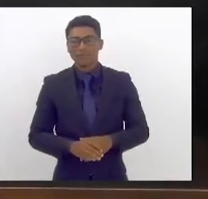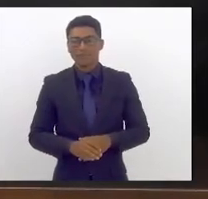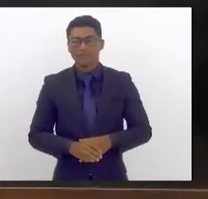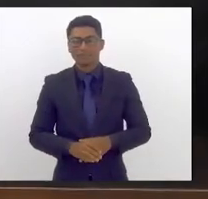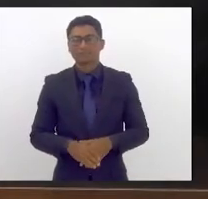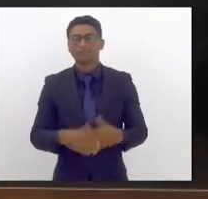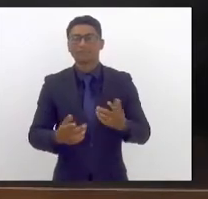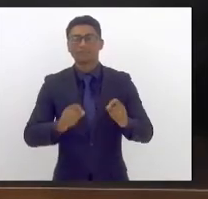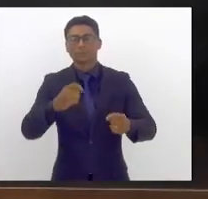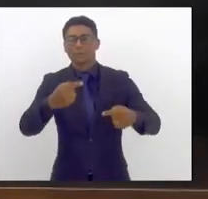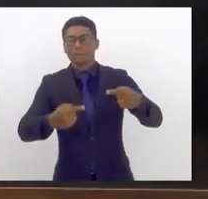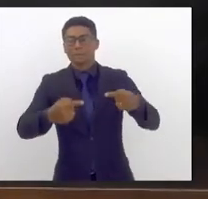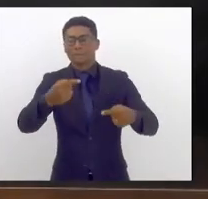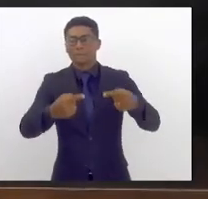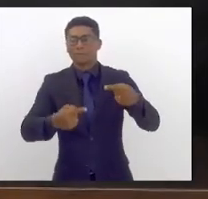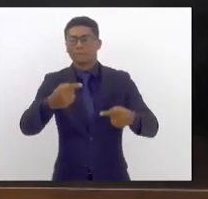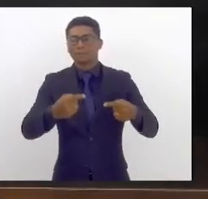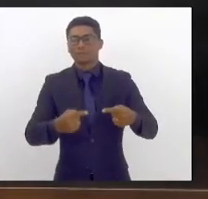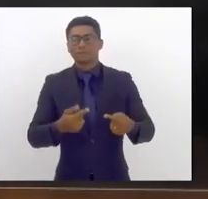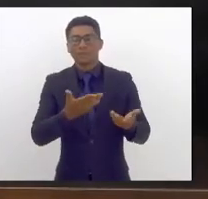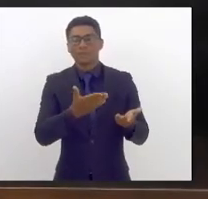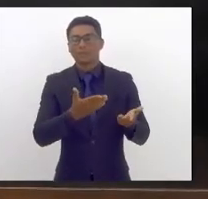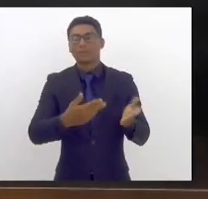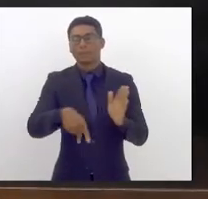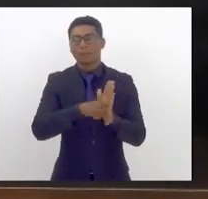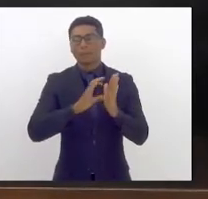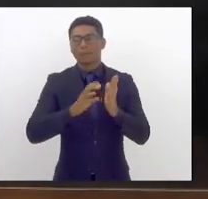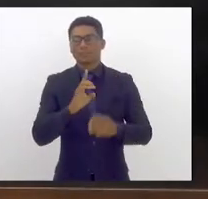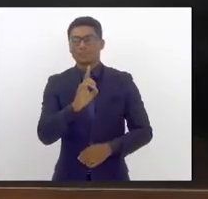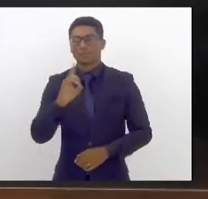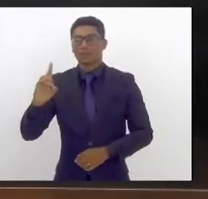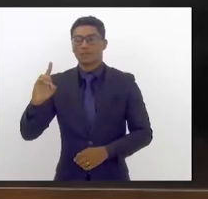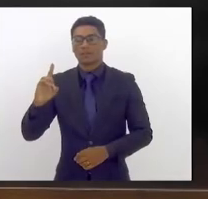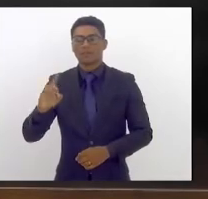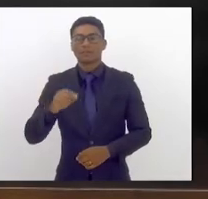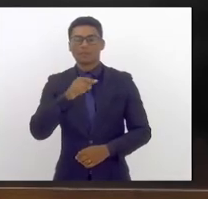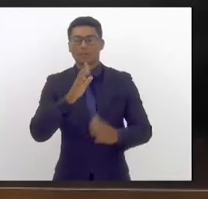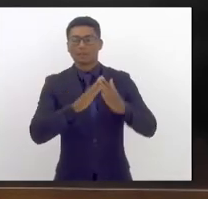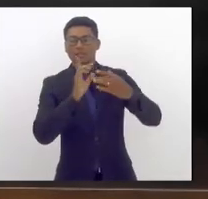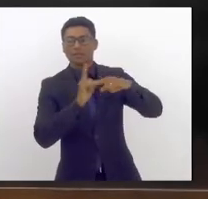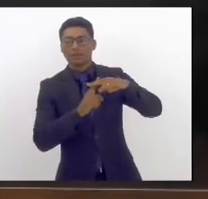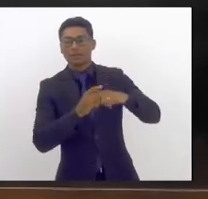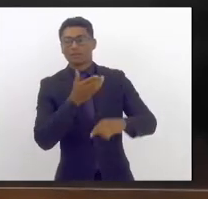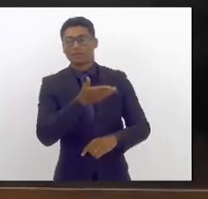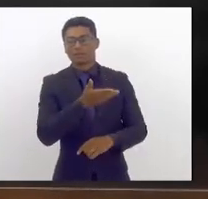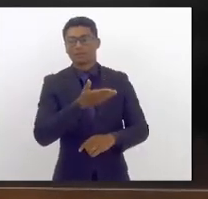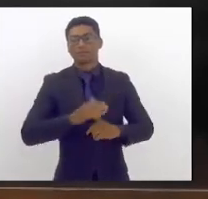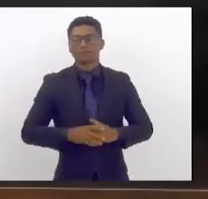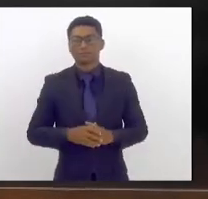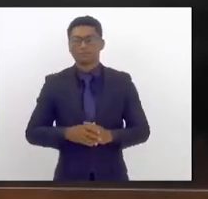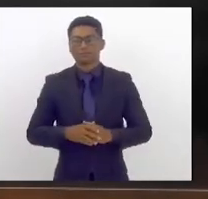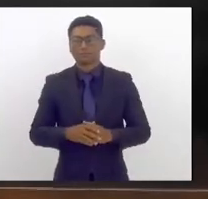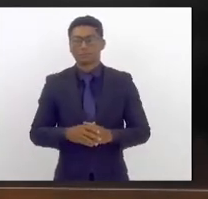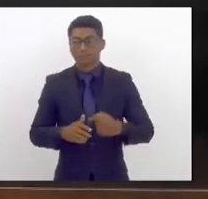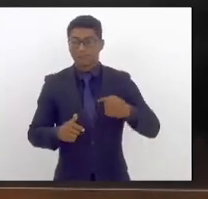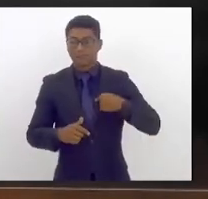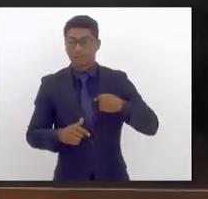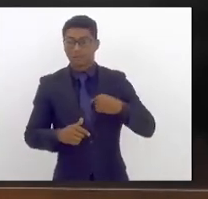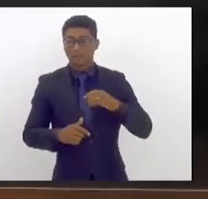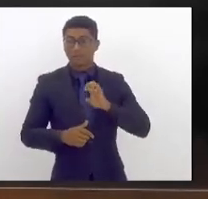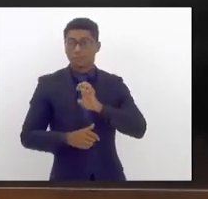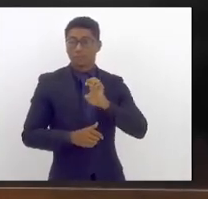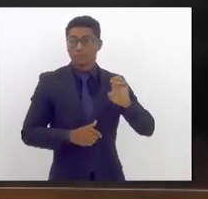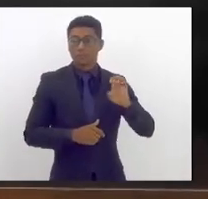a tia ajuda de um partido de direita a tia Jô evangélica e a gente aqui é de esquerda